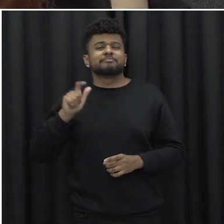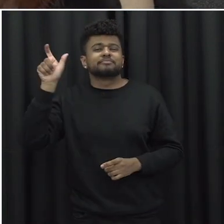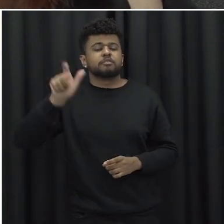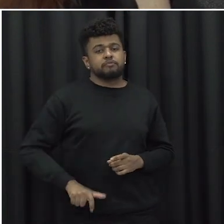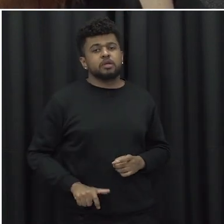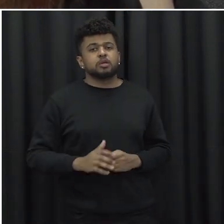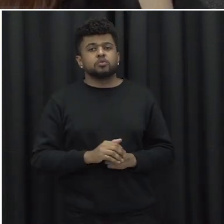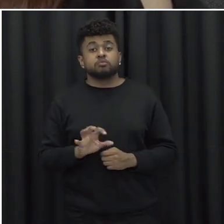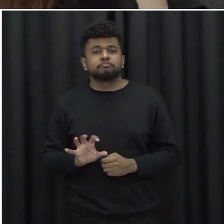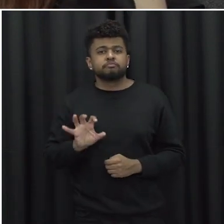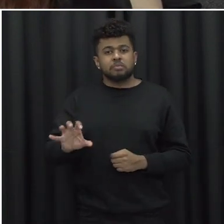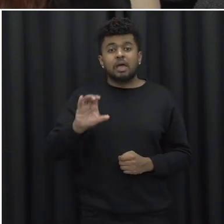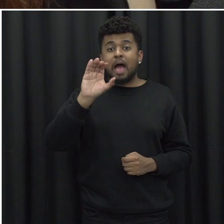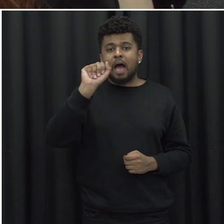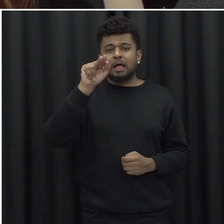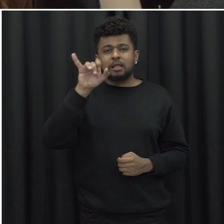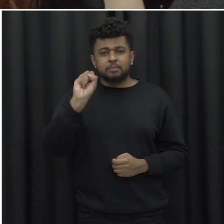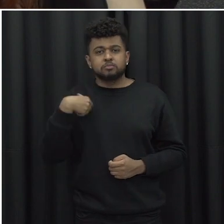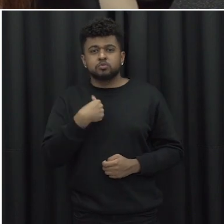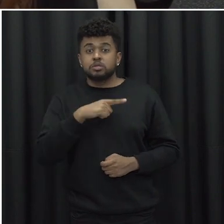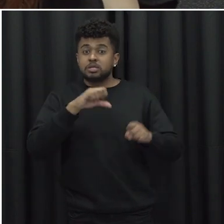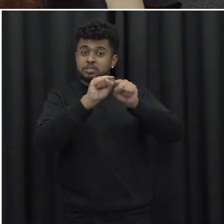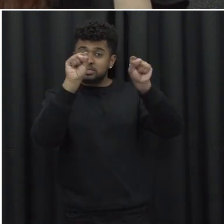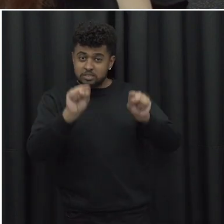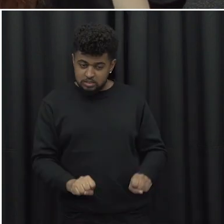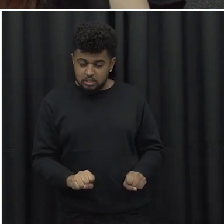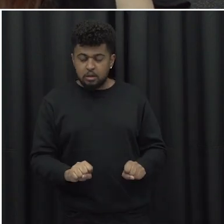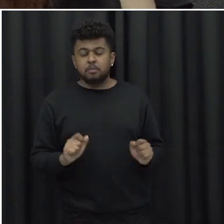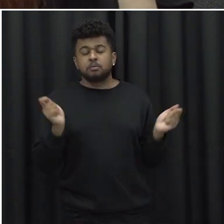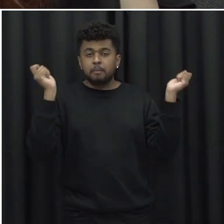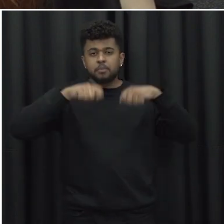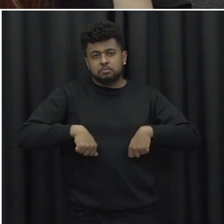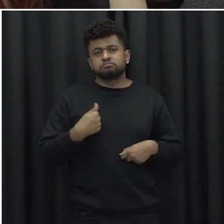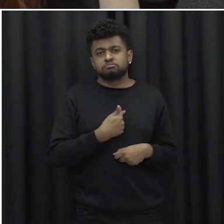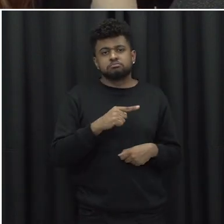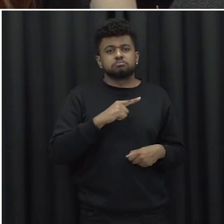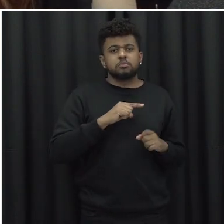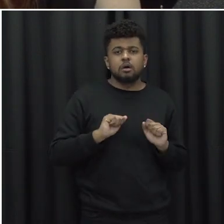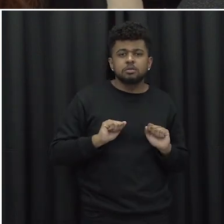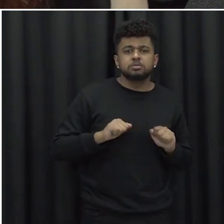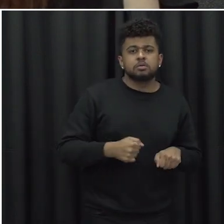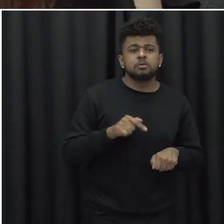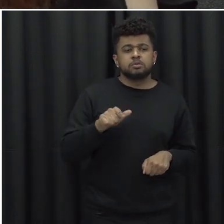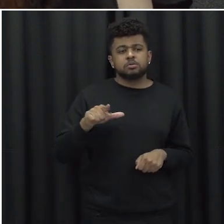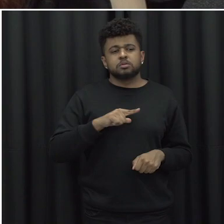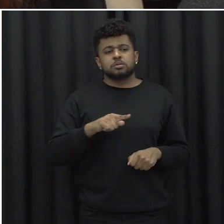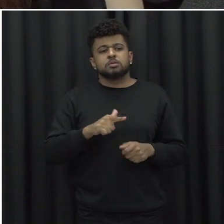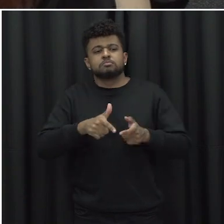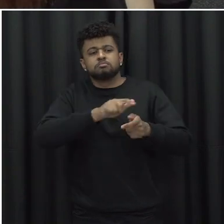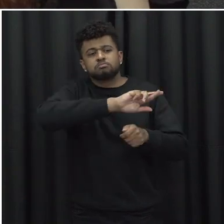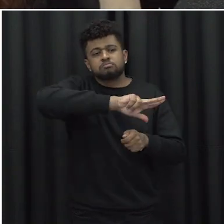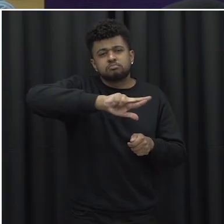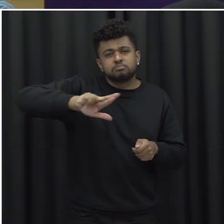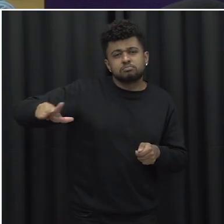efeito. Então, a cannabis age porque a gente tem um sistema endógeno que permite com que ela tenha uma ação, e isso dá uma